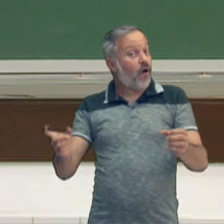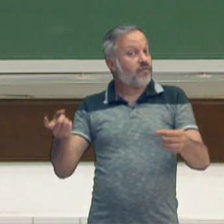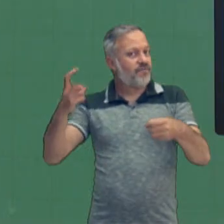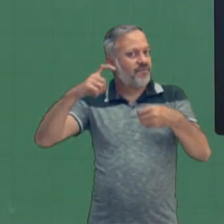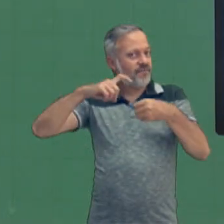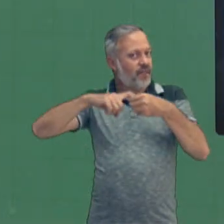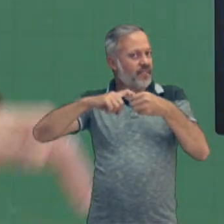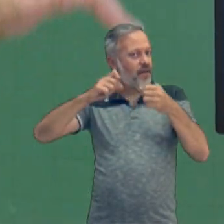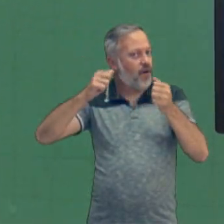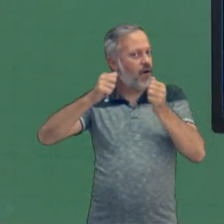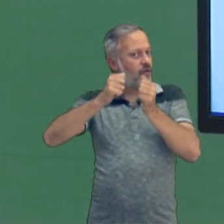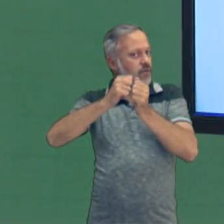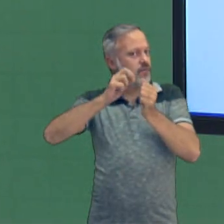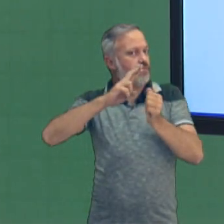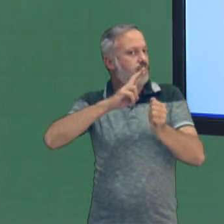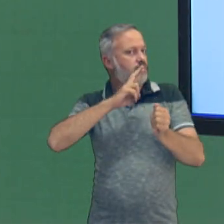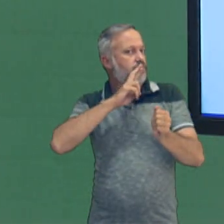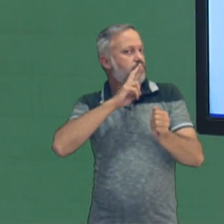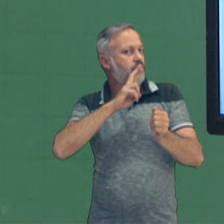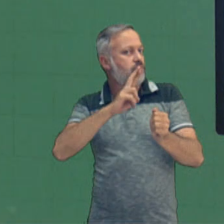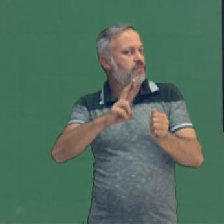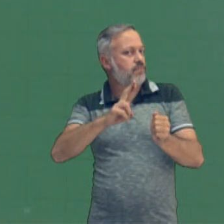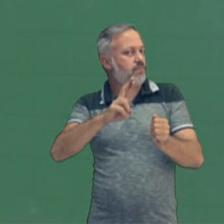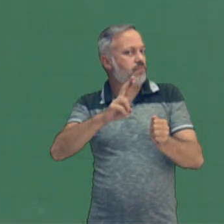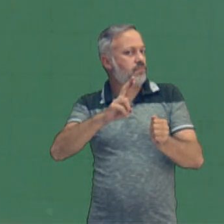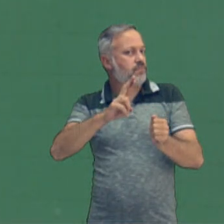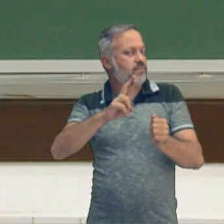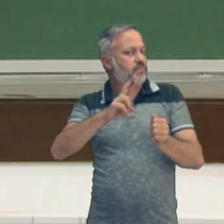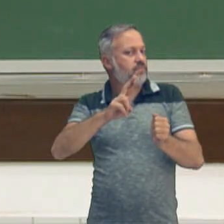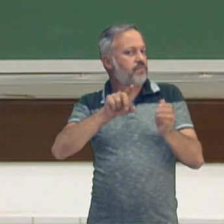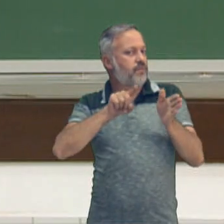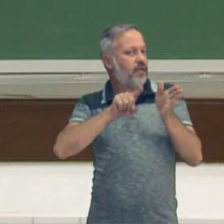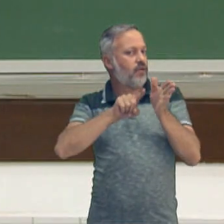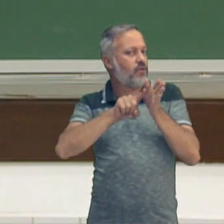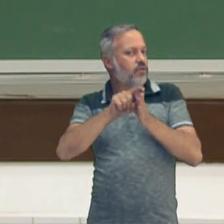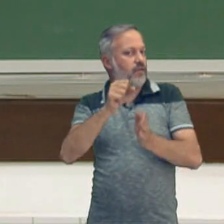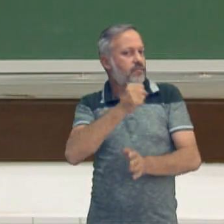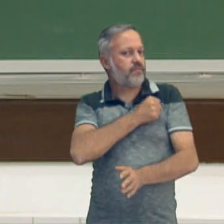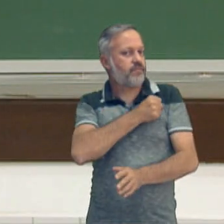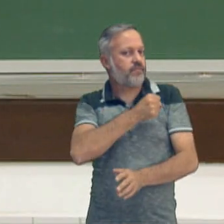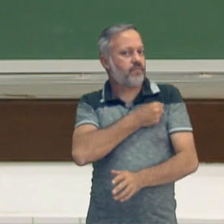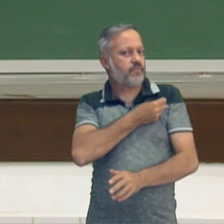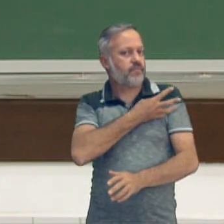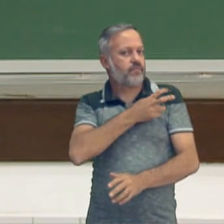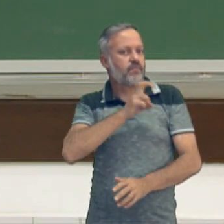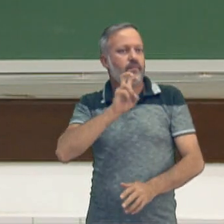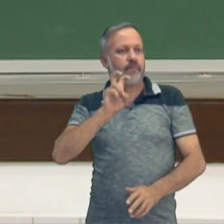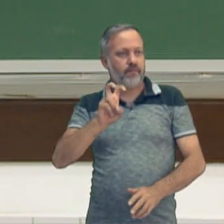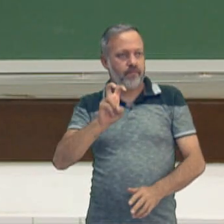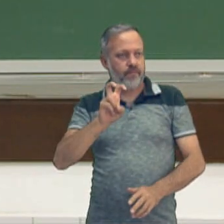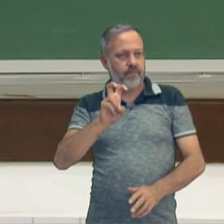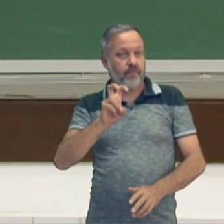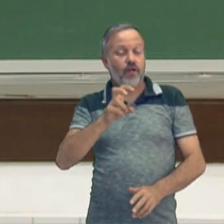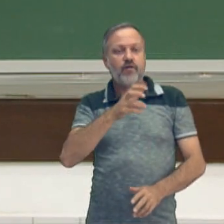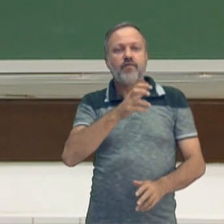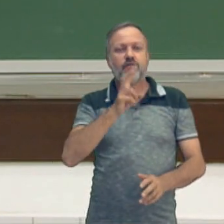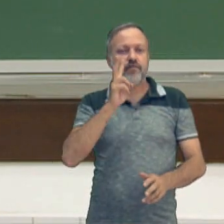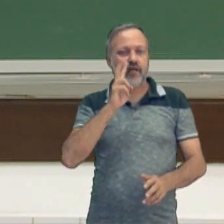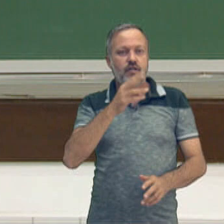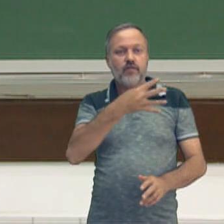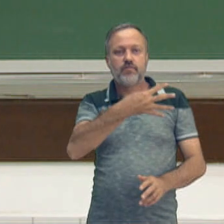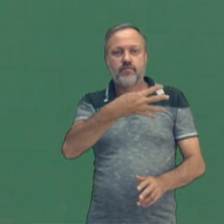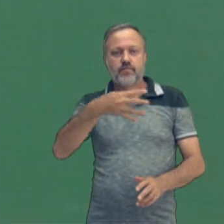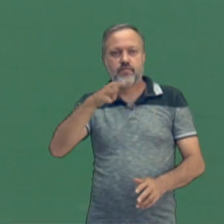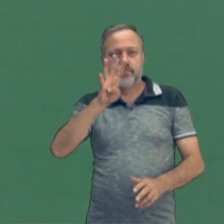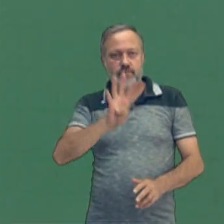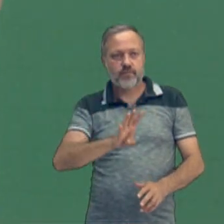Voltamos com a resposta do quiz número 5. Então, no calendário chinês, os ciclos de 12 anos recebem o nome